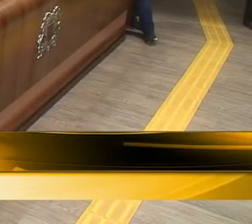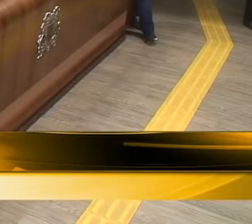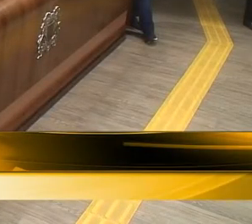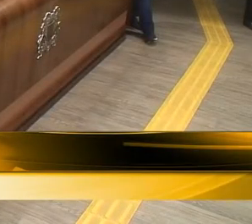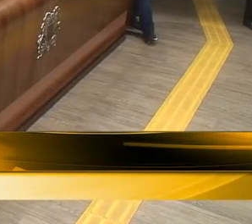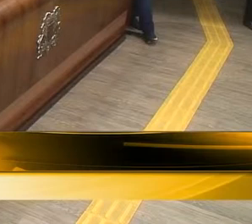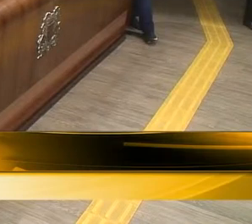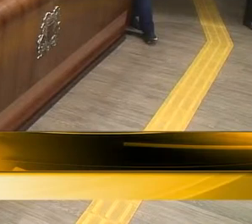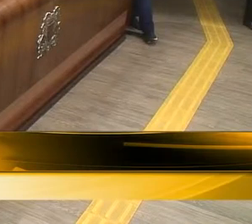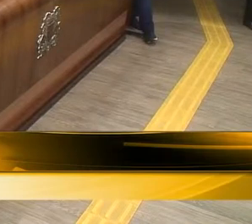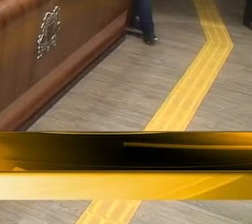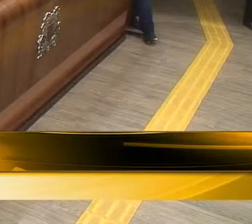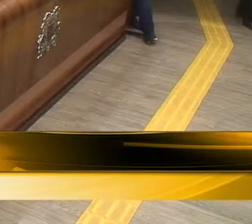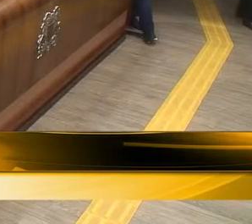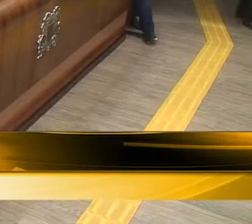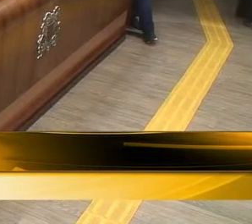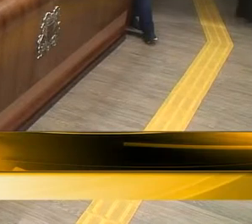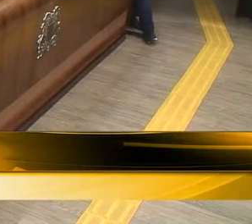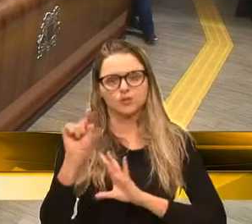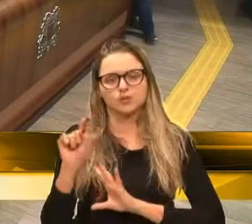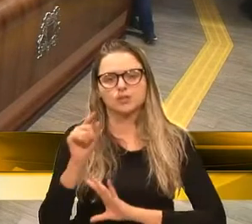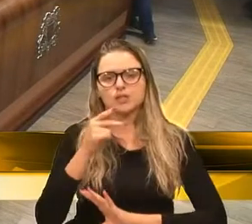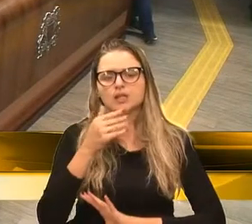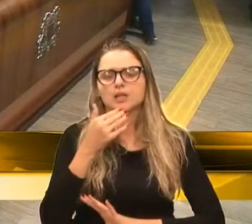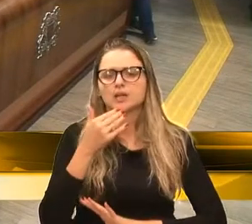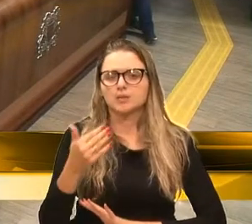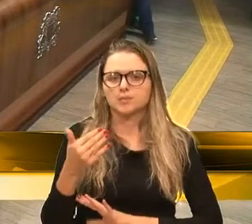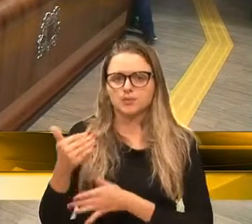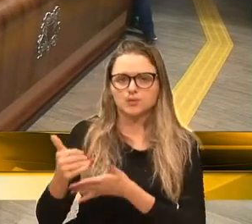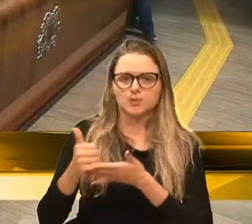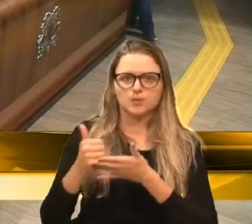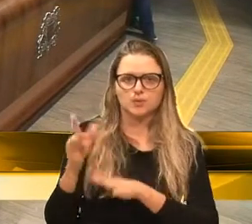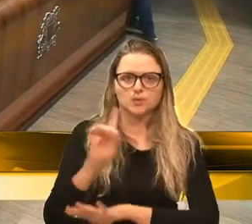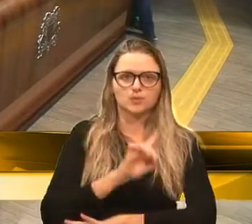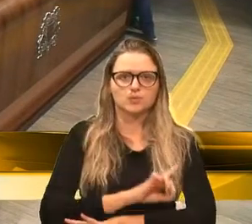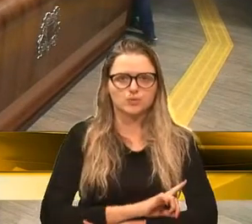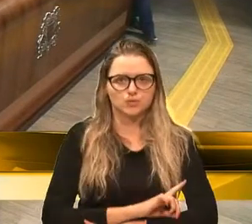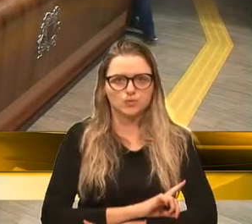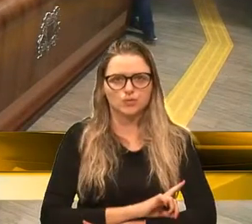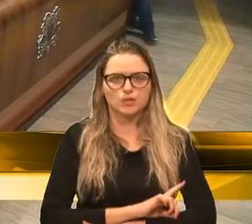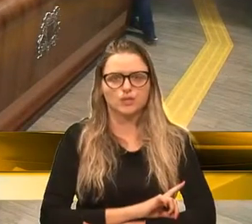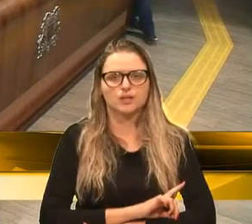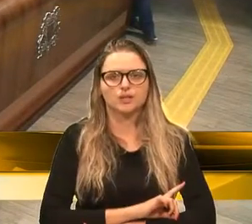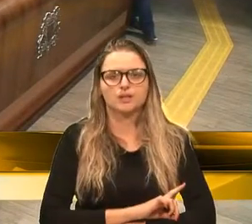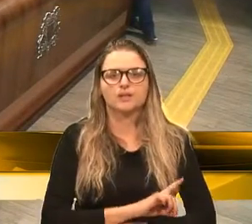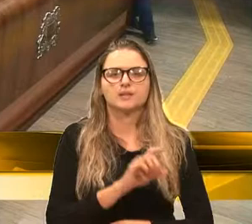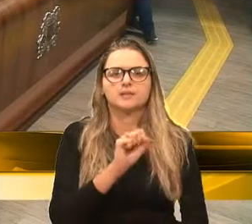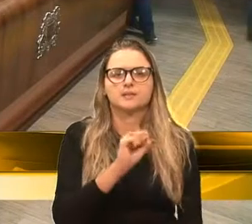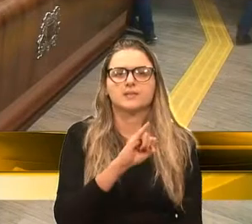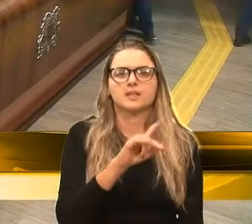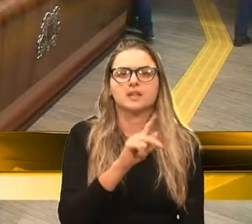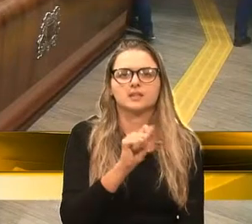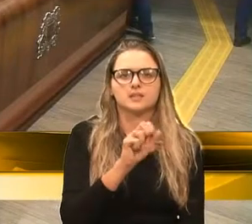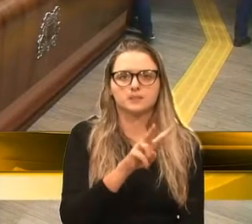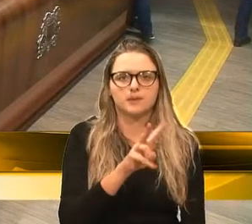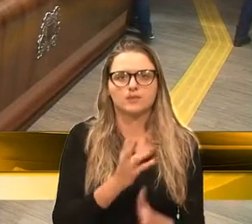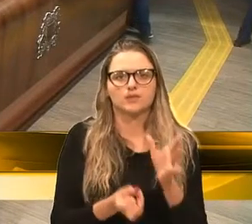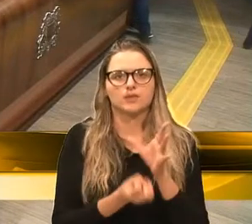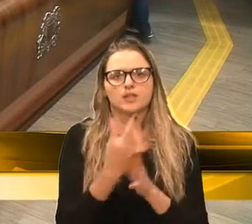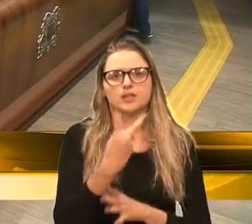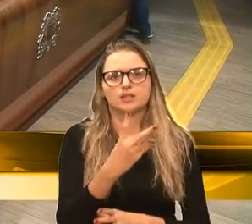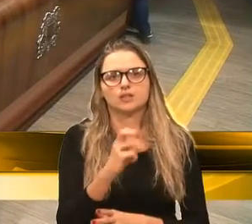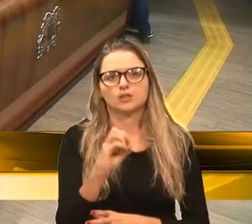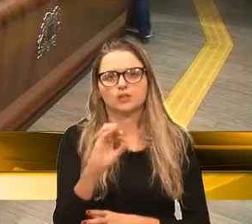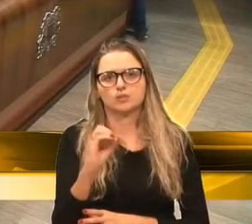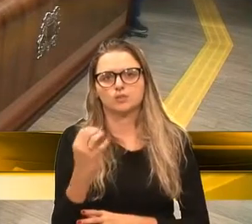anais e também dentro da medida que a senhora pediu auxílio na questão da data, a CIPAV é de 2004, um projeto